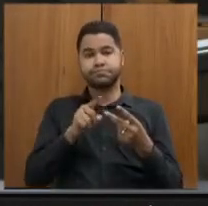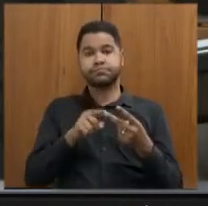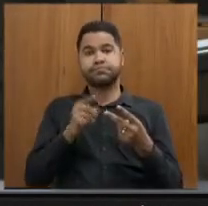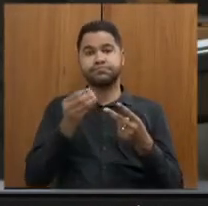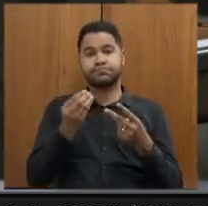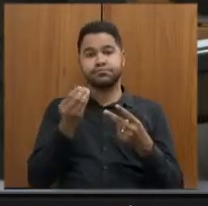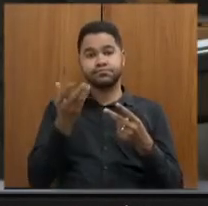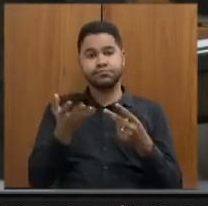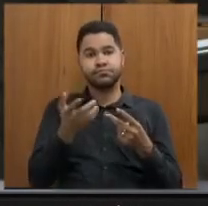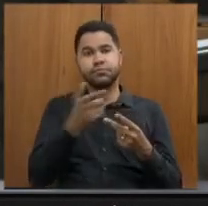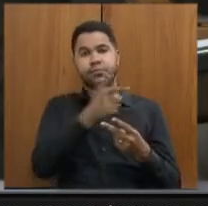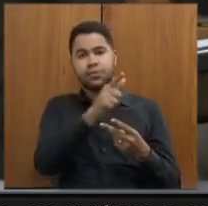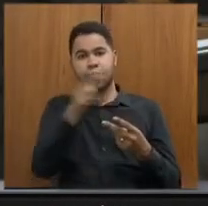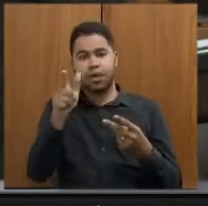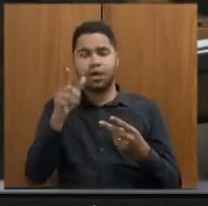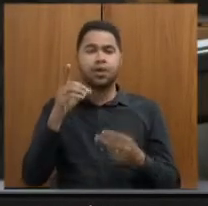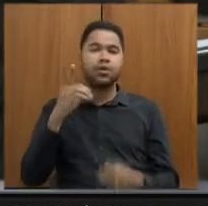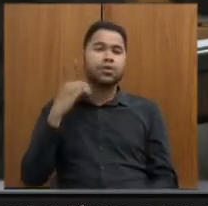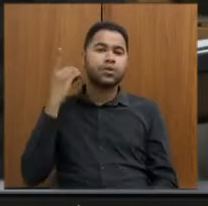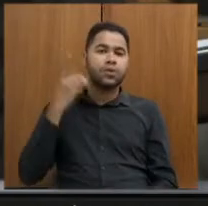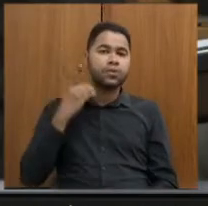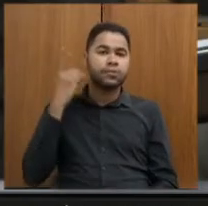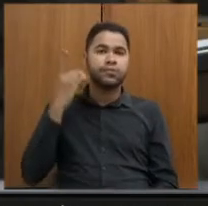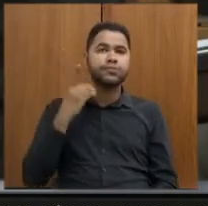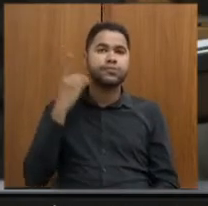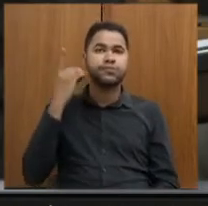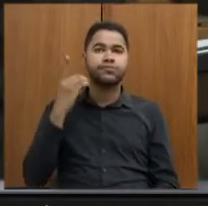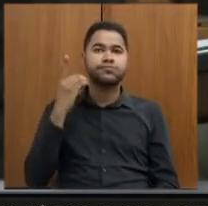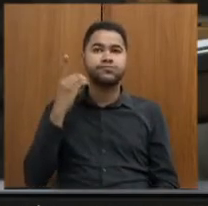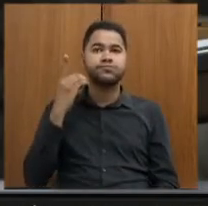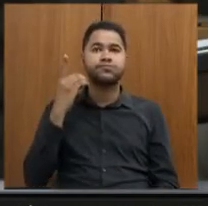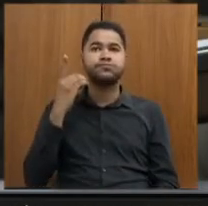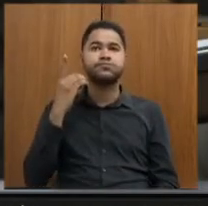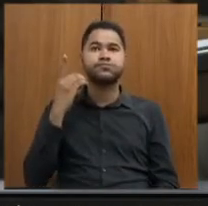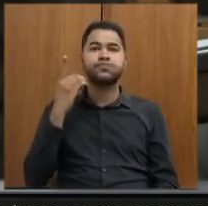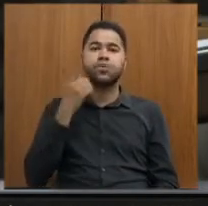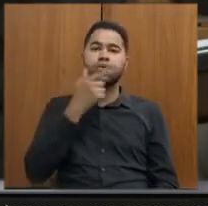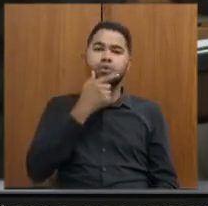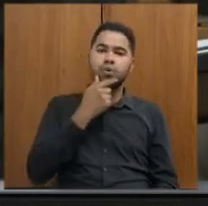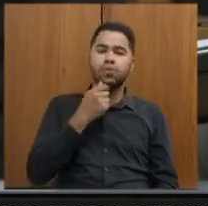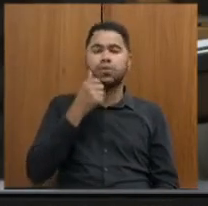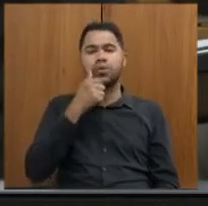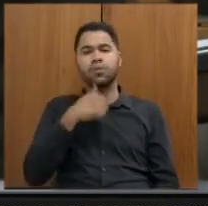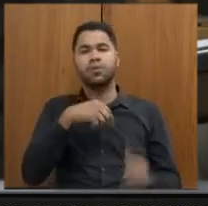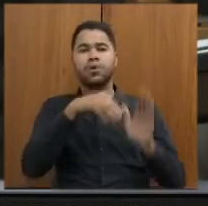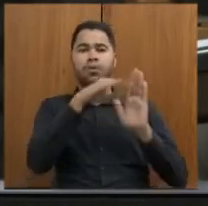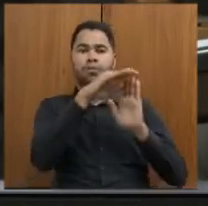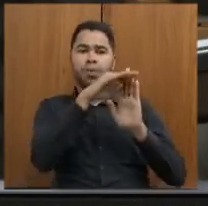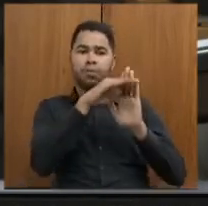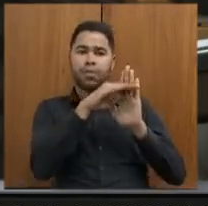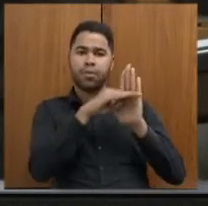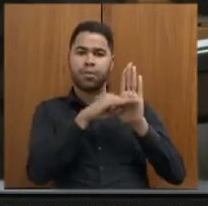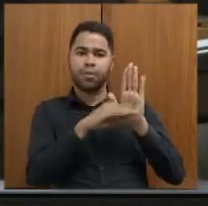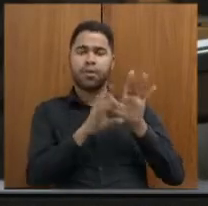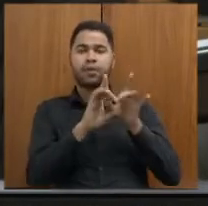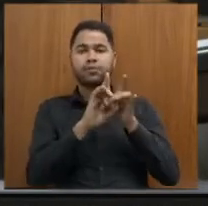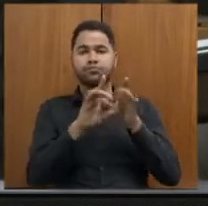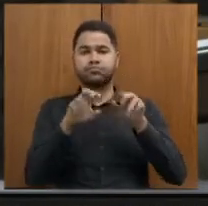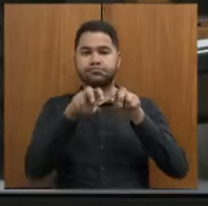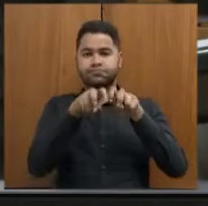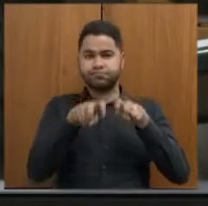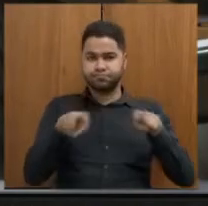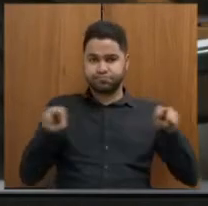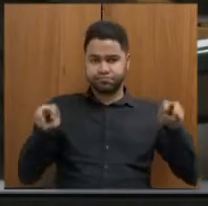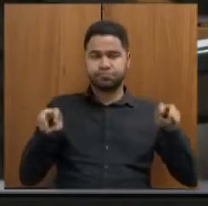concedida a palavra aos Deputados o e deputados nos termos da deliberação da mesa